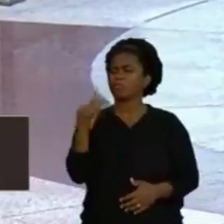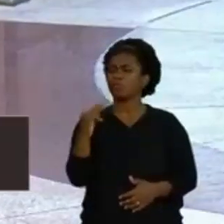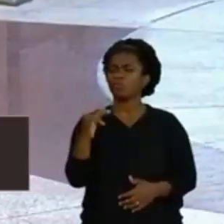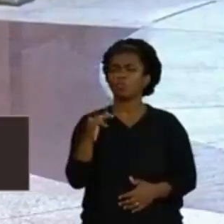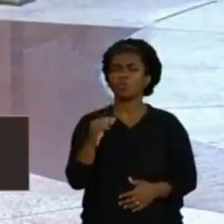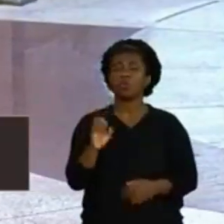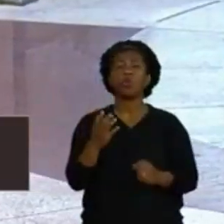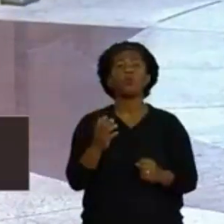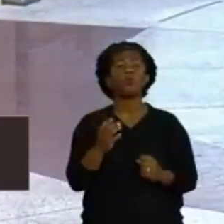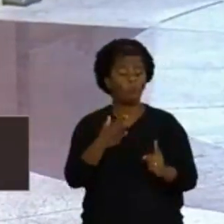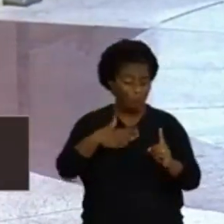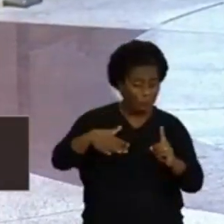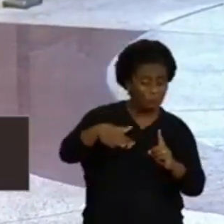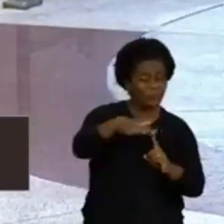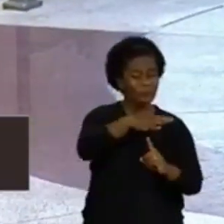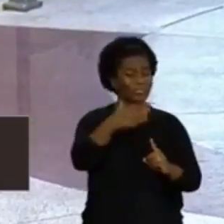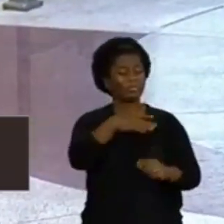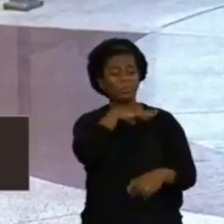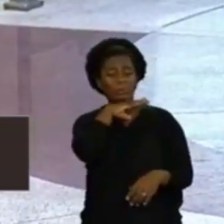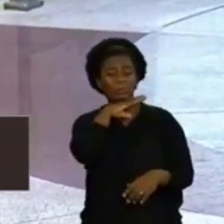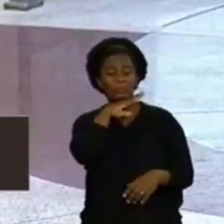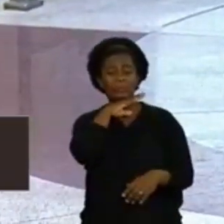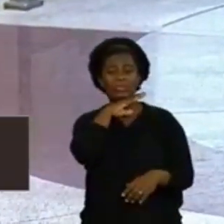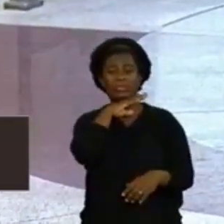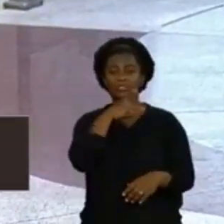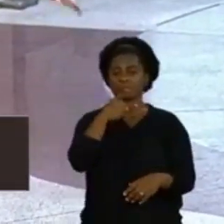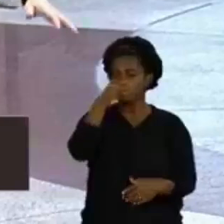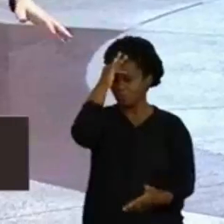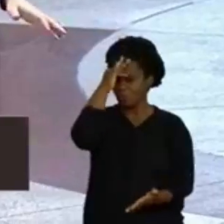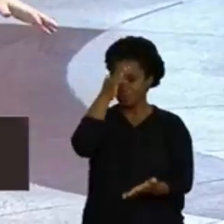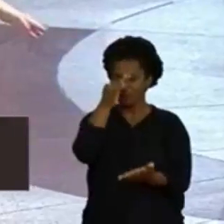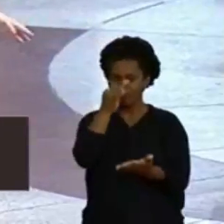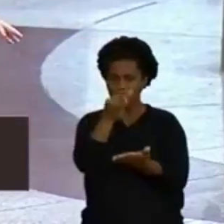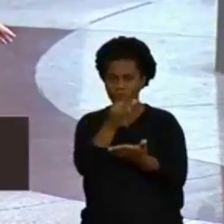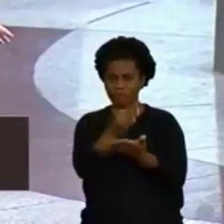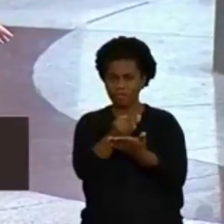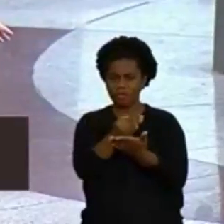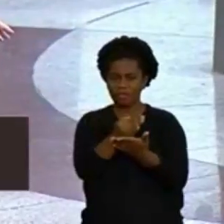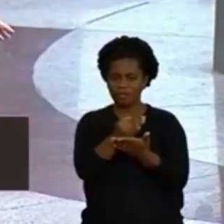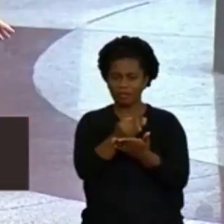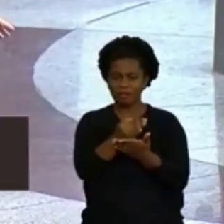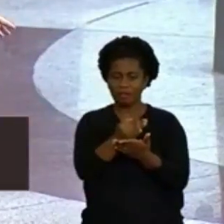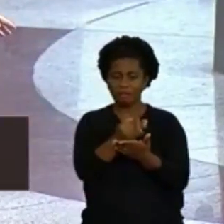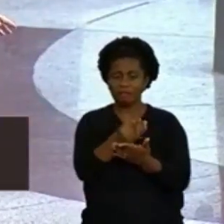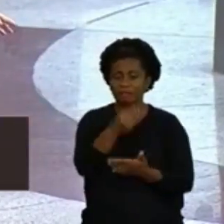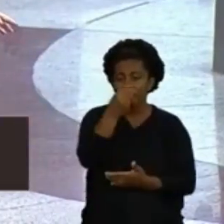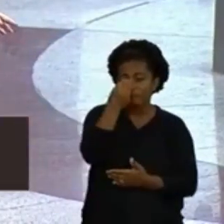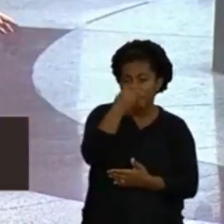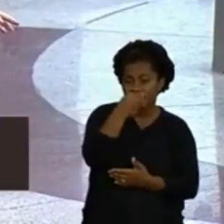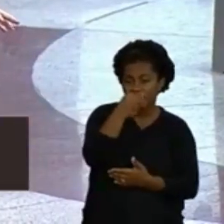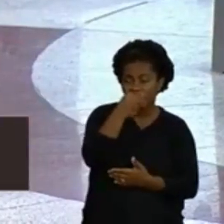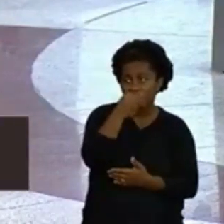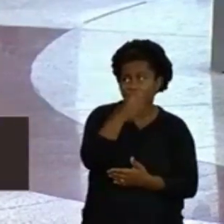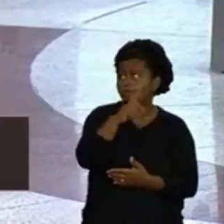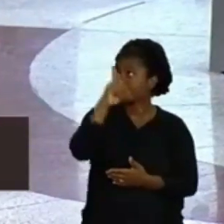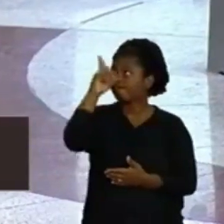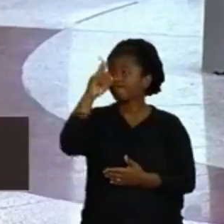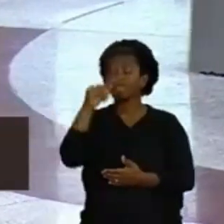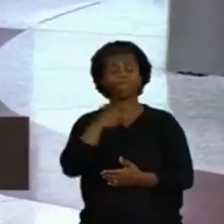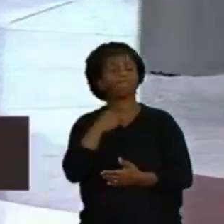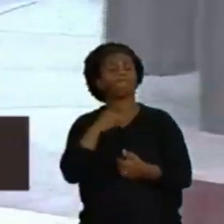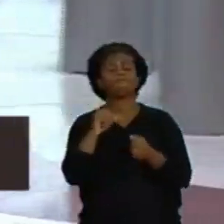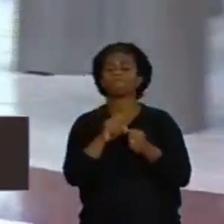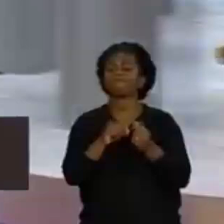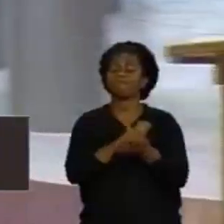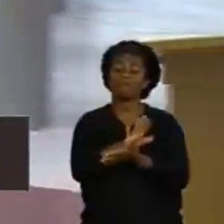levanta uma situação e a sua fé cai, Deus não pode fazer nada. Agora, quando surge